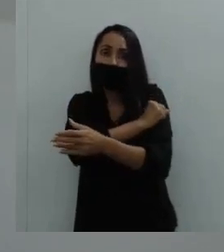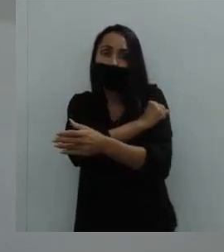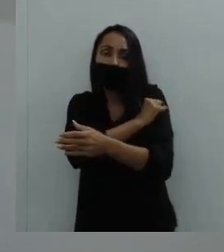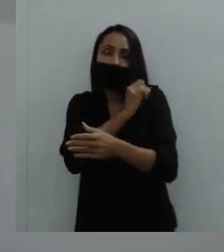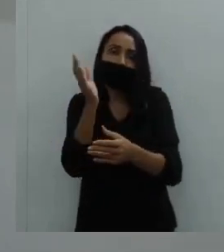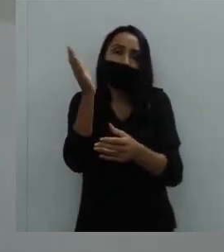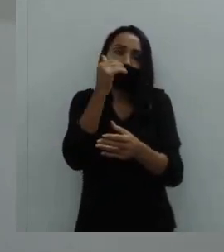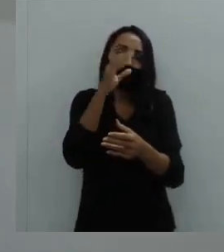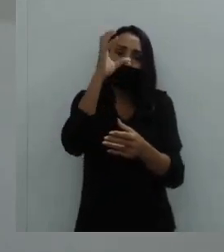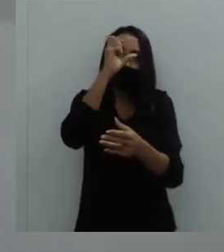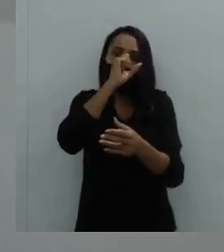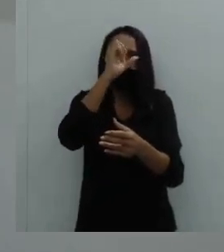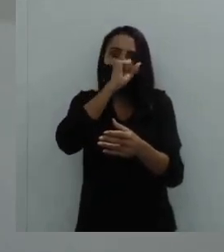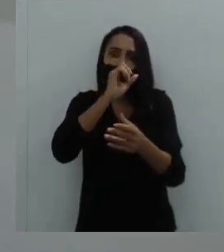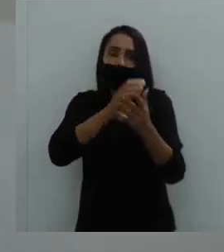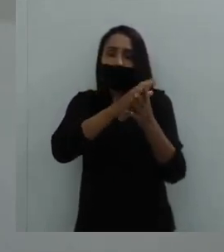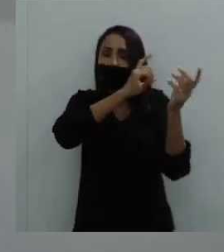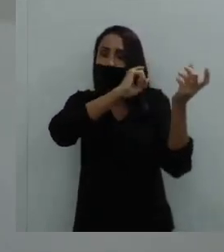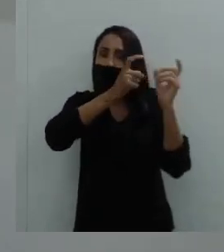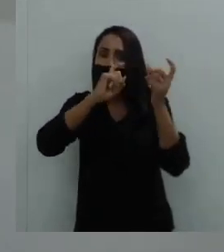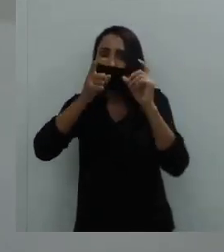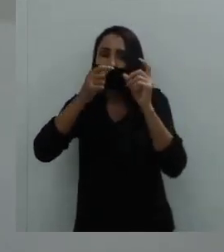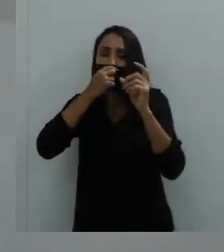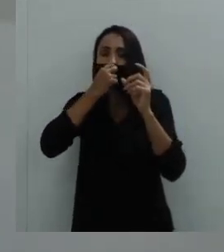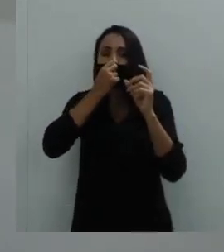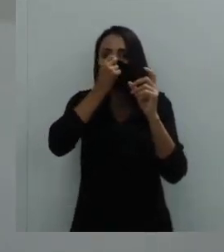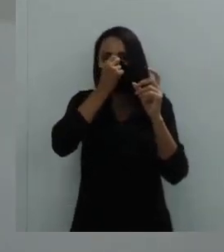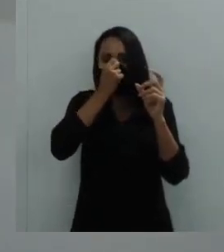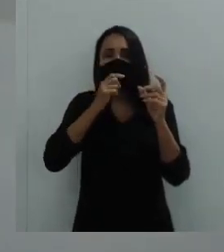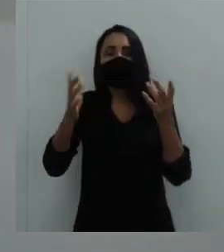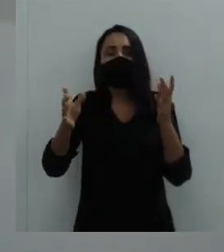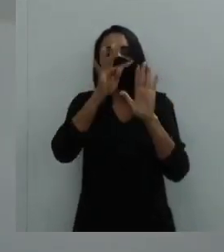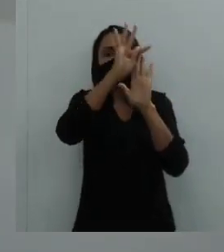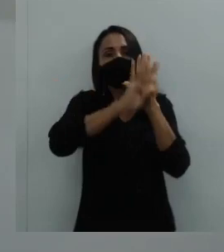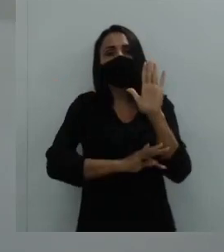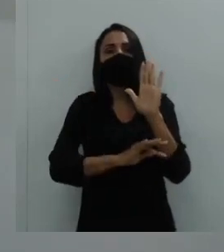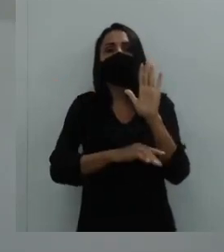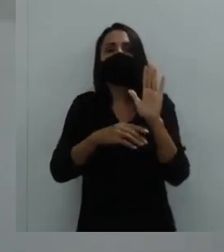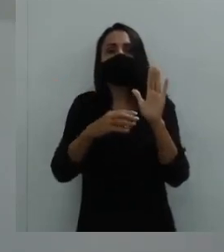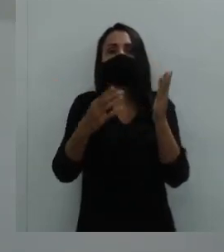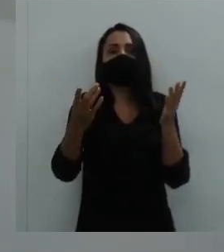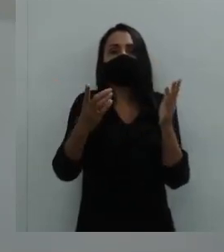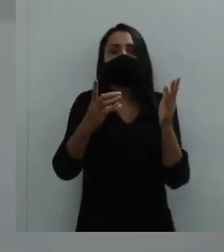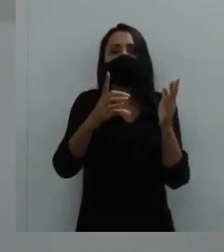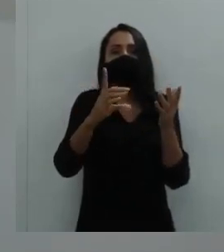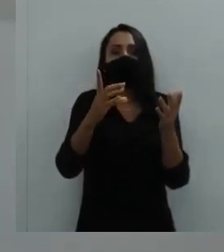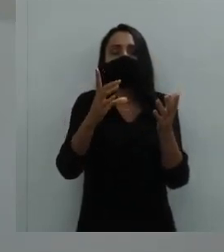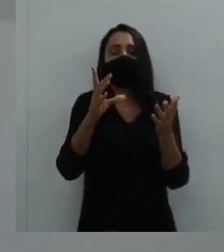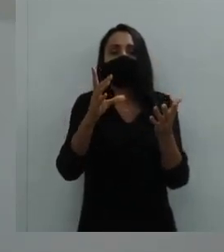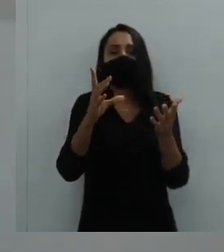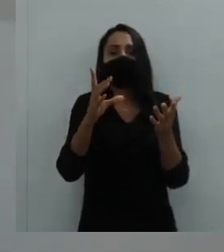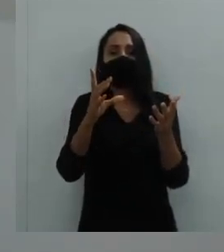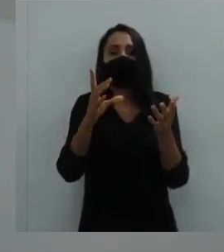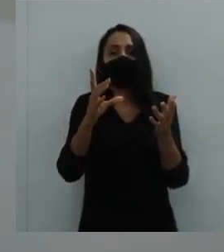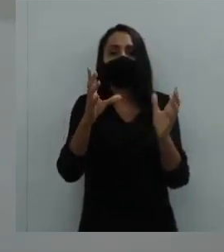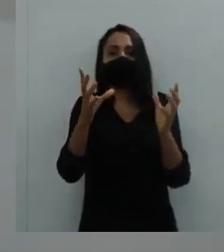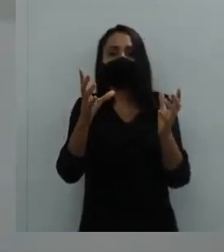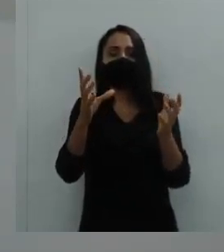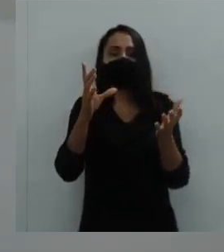vamos aprender a debater. Vejam só aqui, textos orais denotativos, sentido